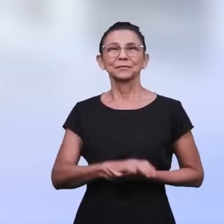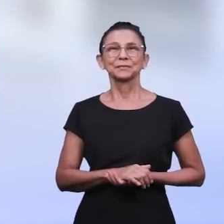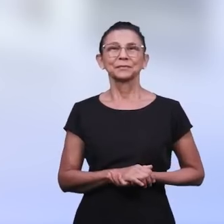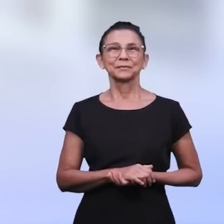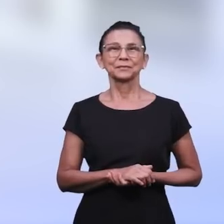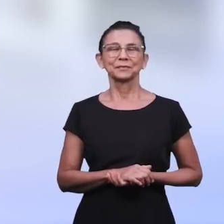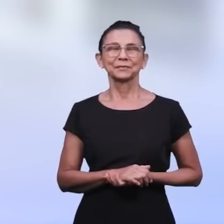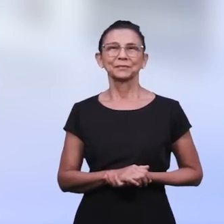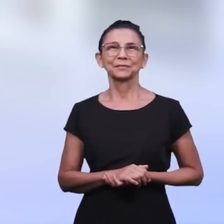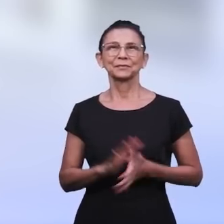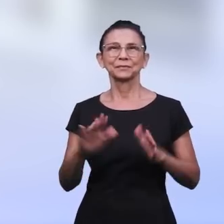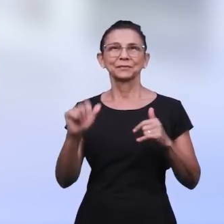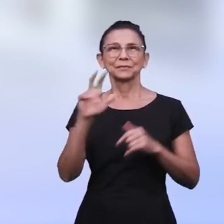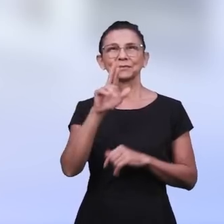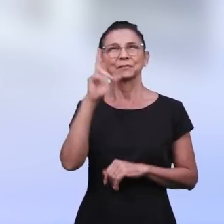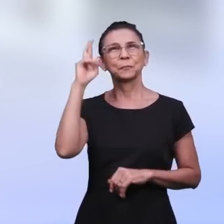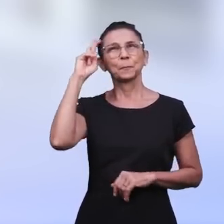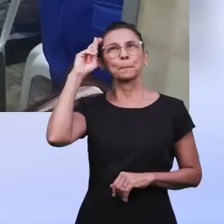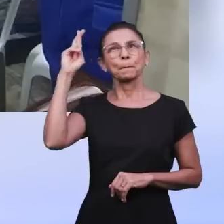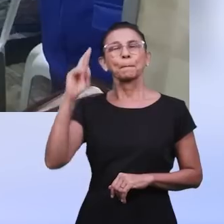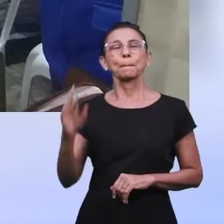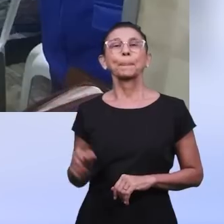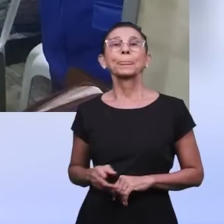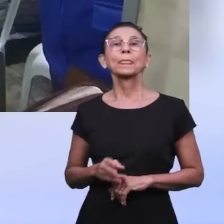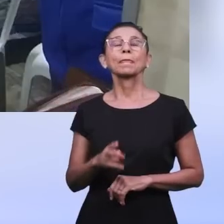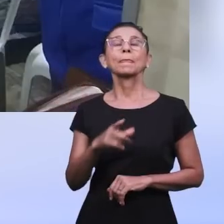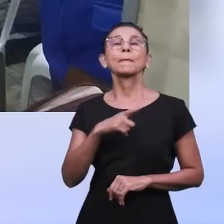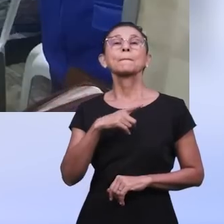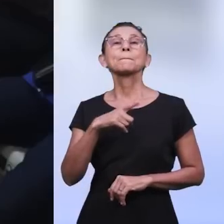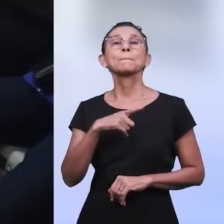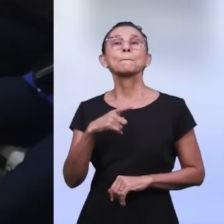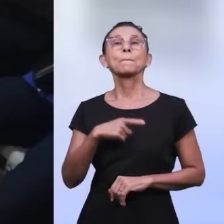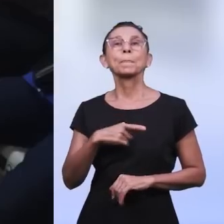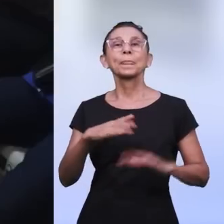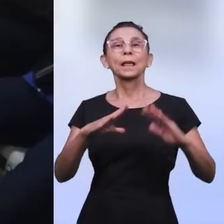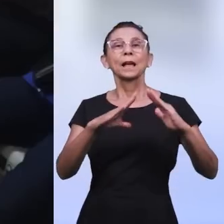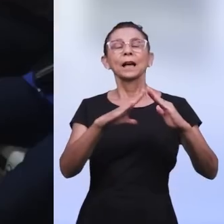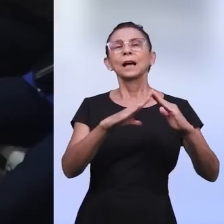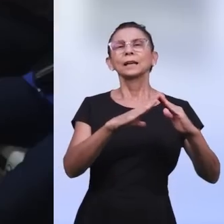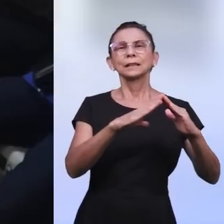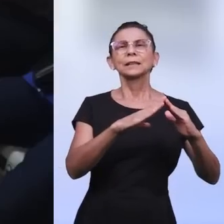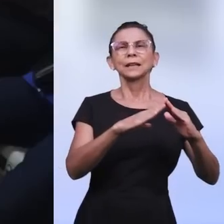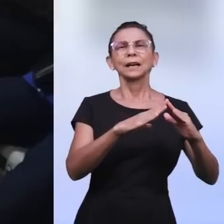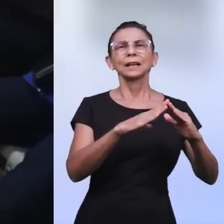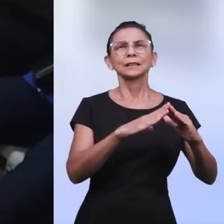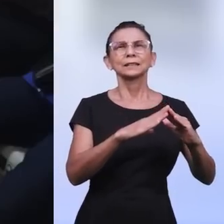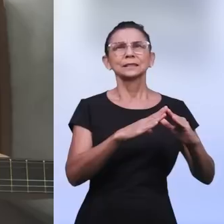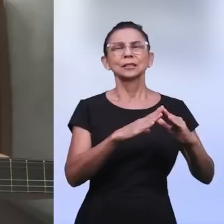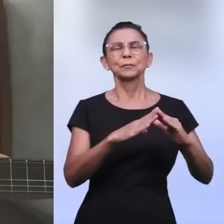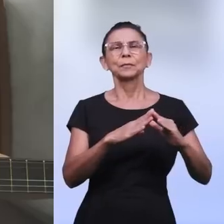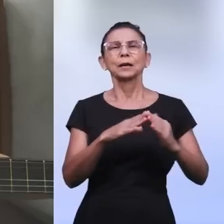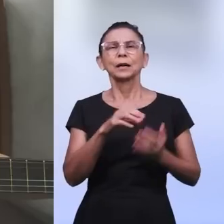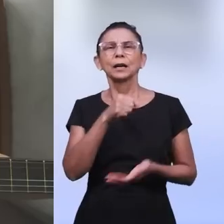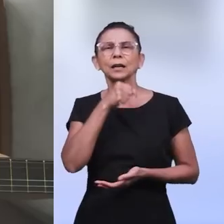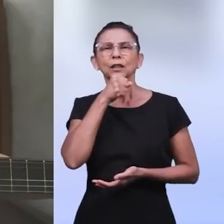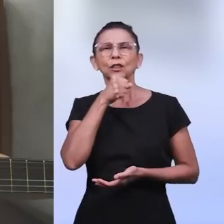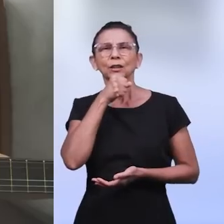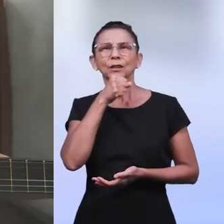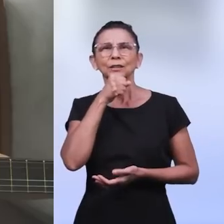serenatas também. Louvado seja Deus! Nós tivemos também a visita a um lar de idosos, realizado pelos queridos irmãos